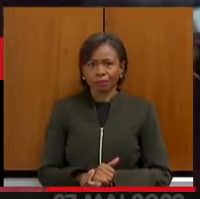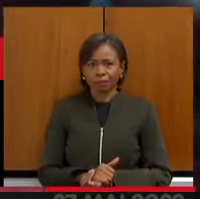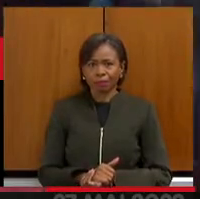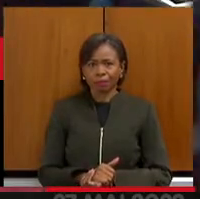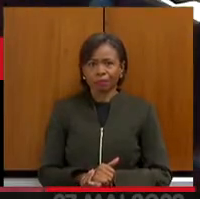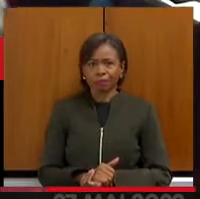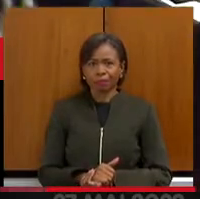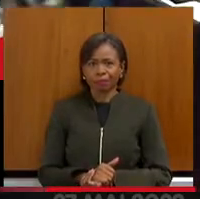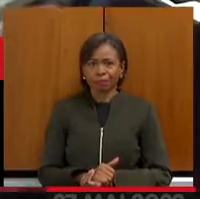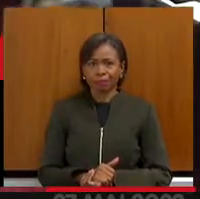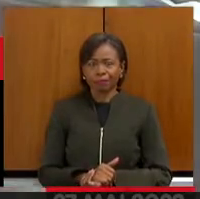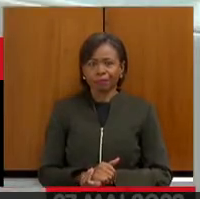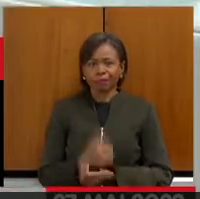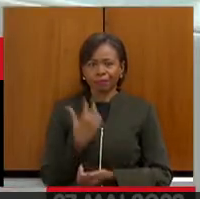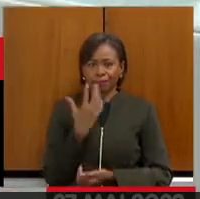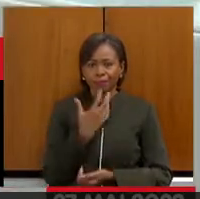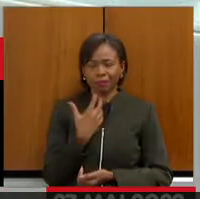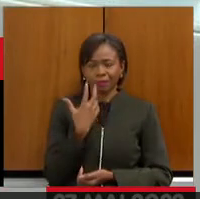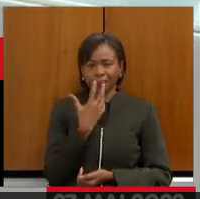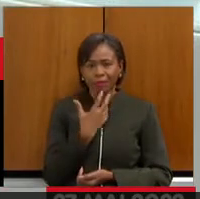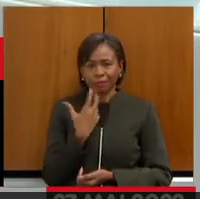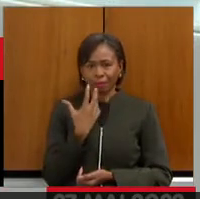a respiração